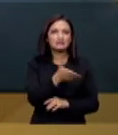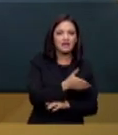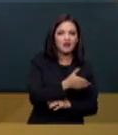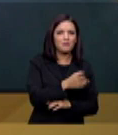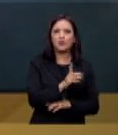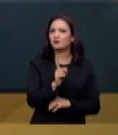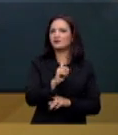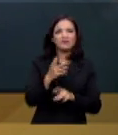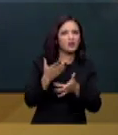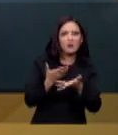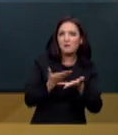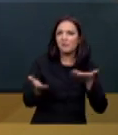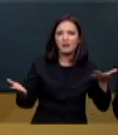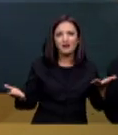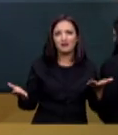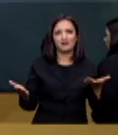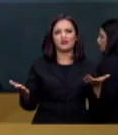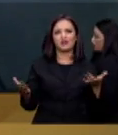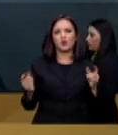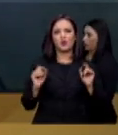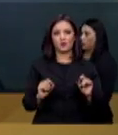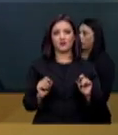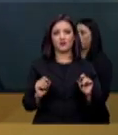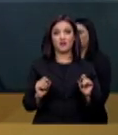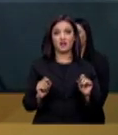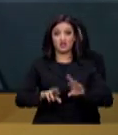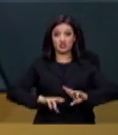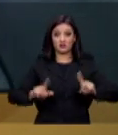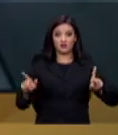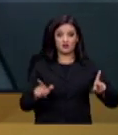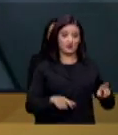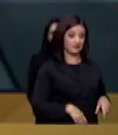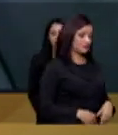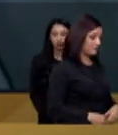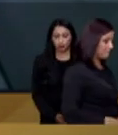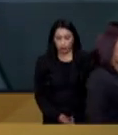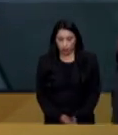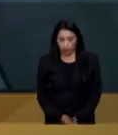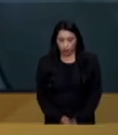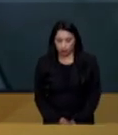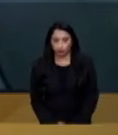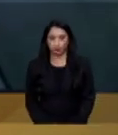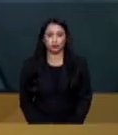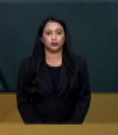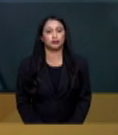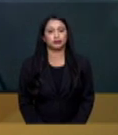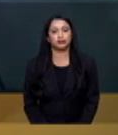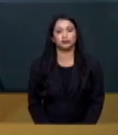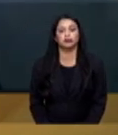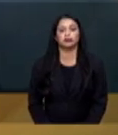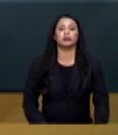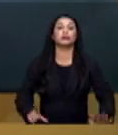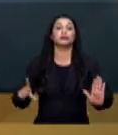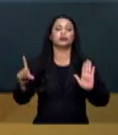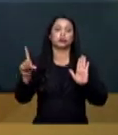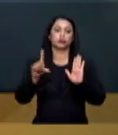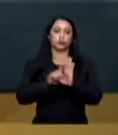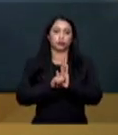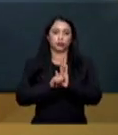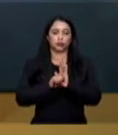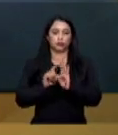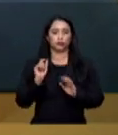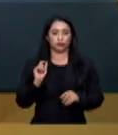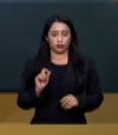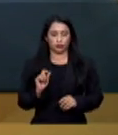desaparecer o contraste entre uma ordem, uma lei, uma lei antiga em face,